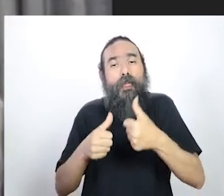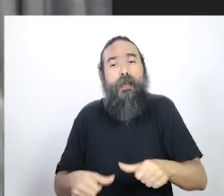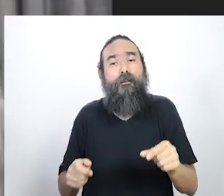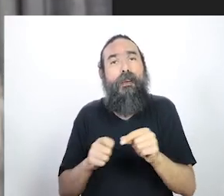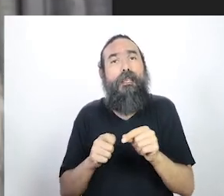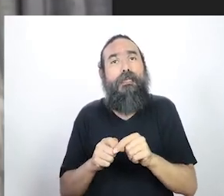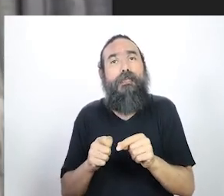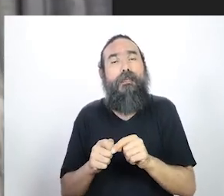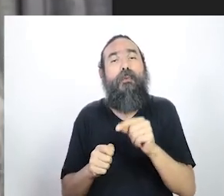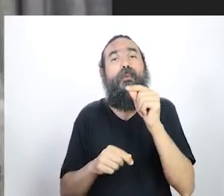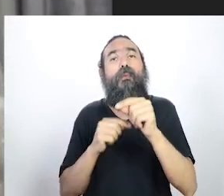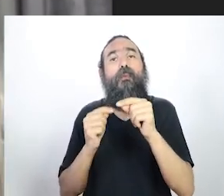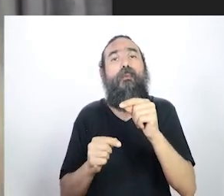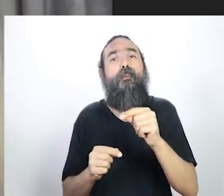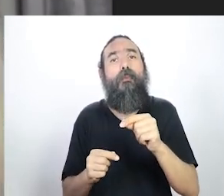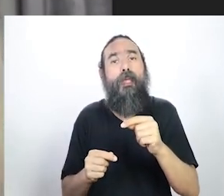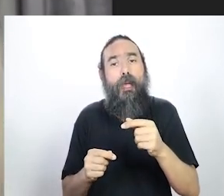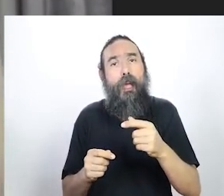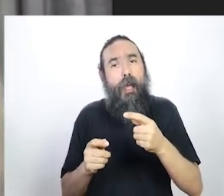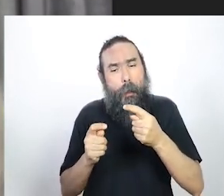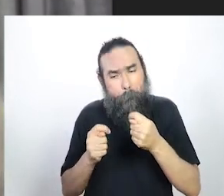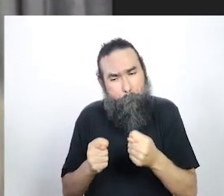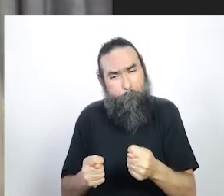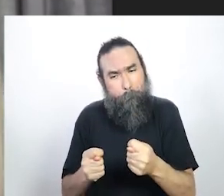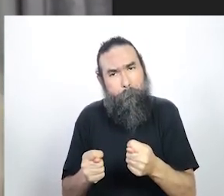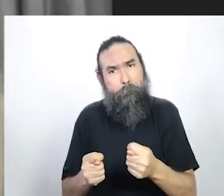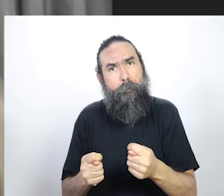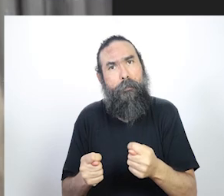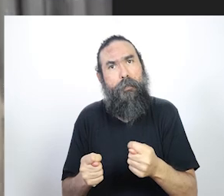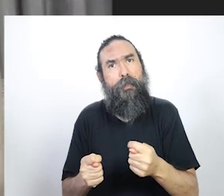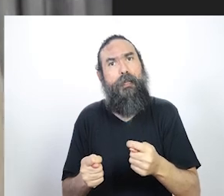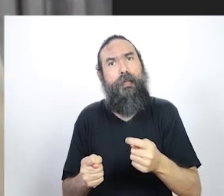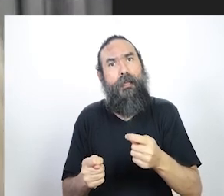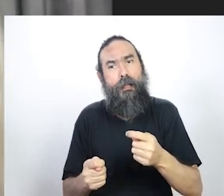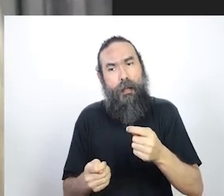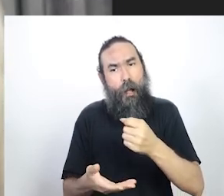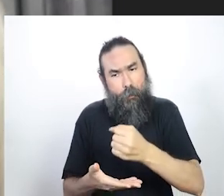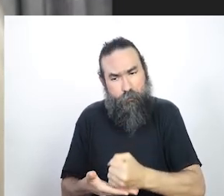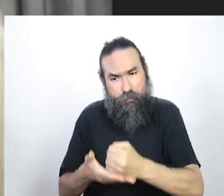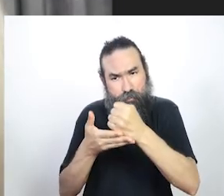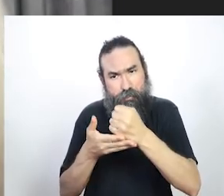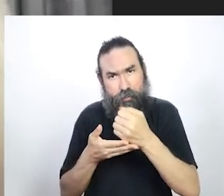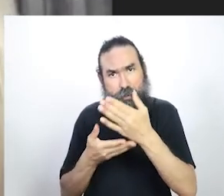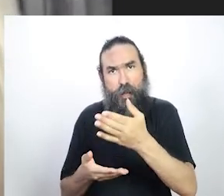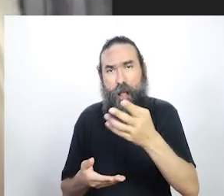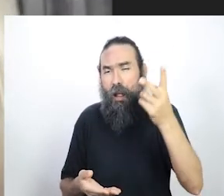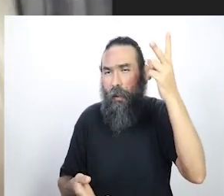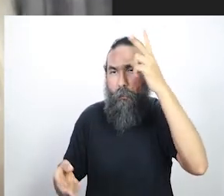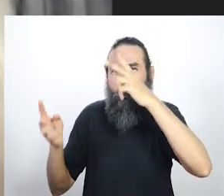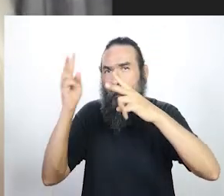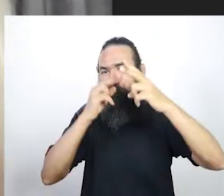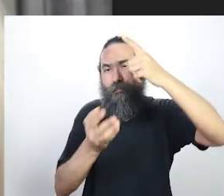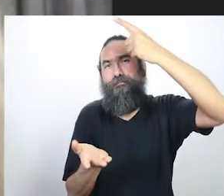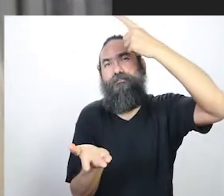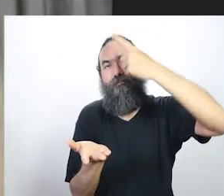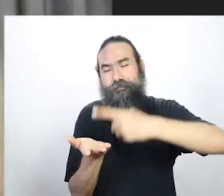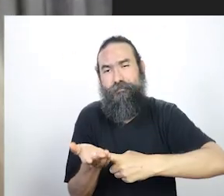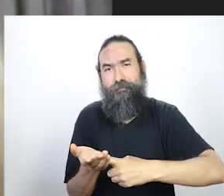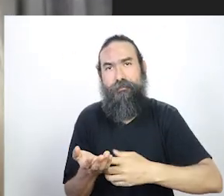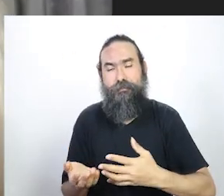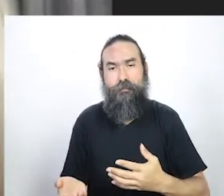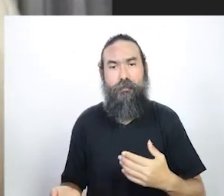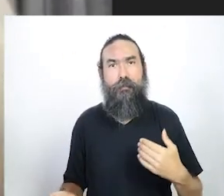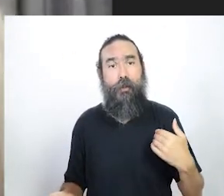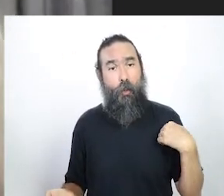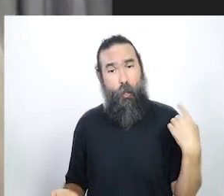sentido, sobretudo, da preservação da memória, e atualmente num trabalho